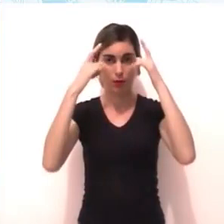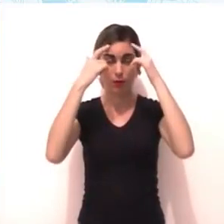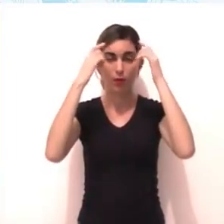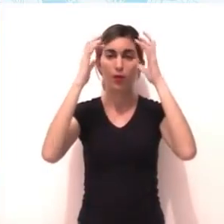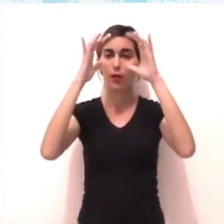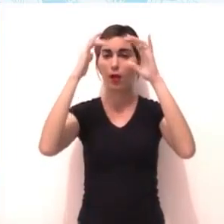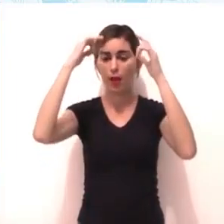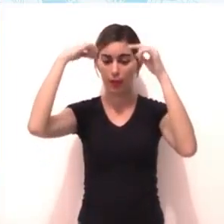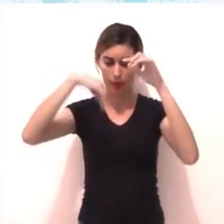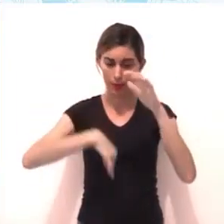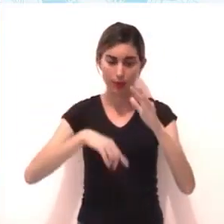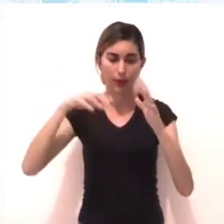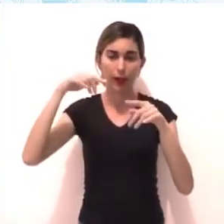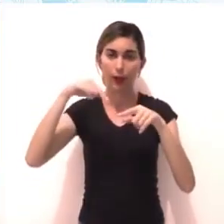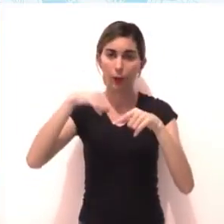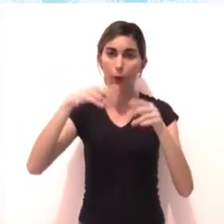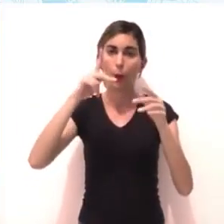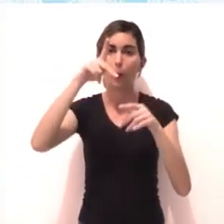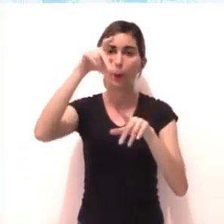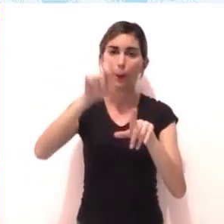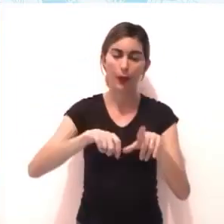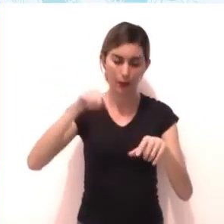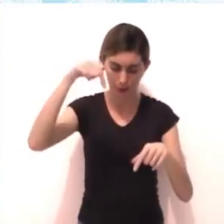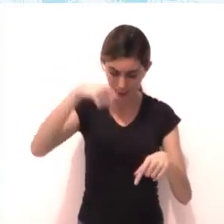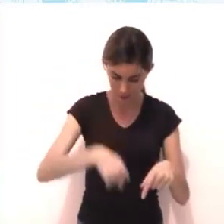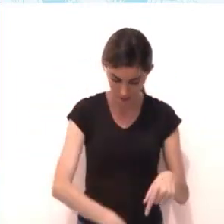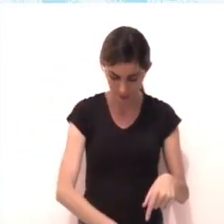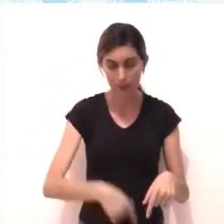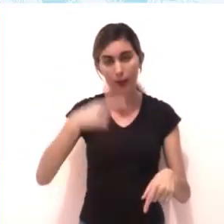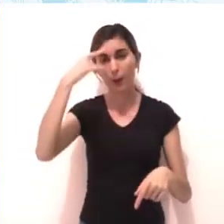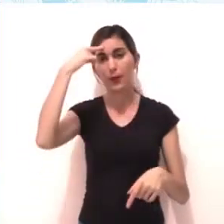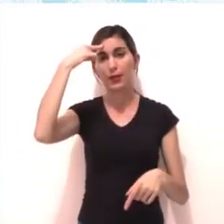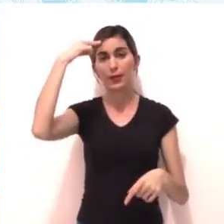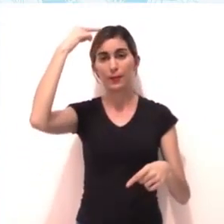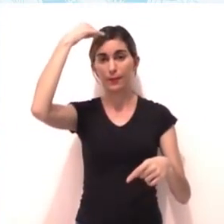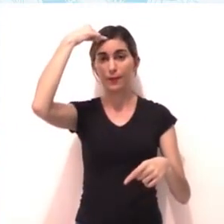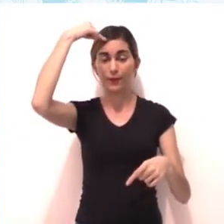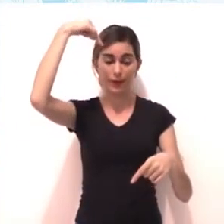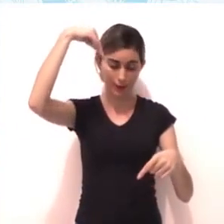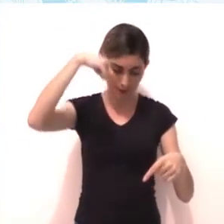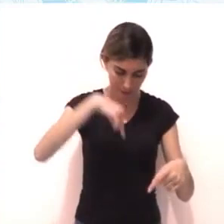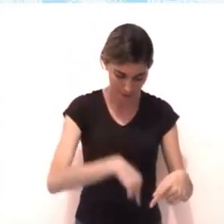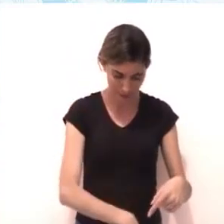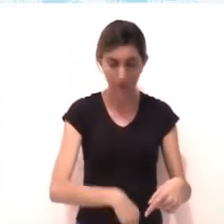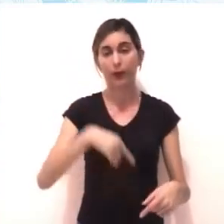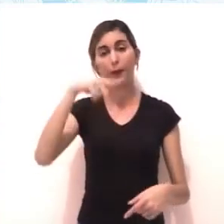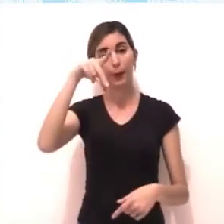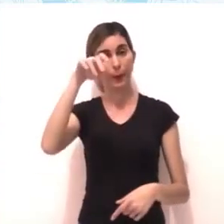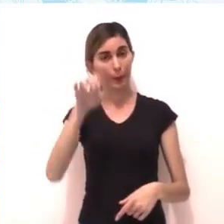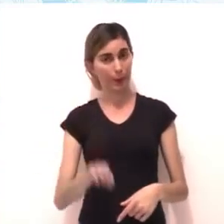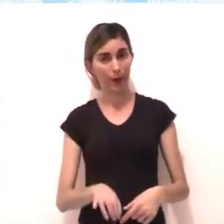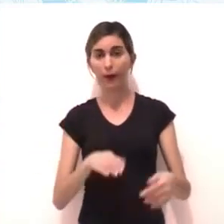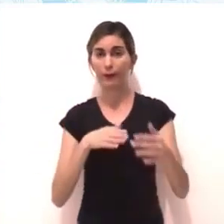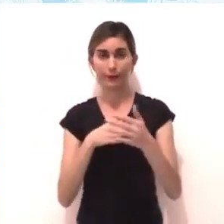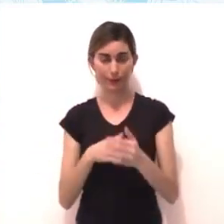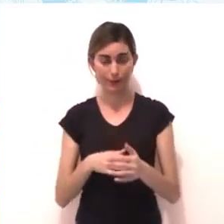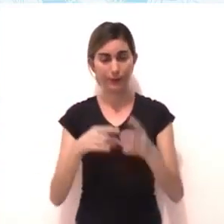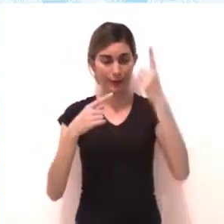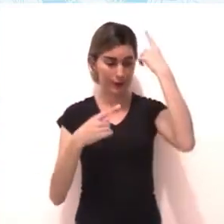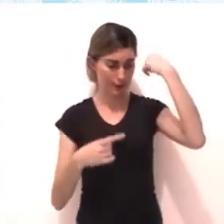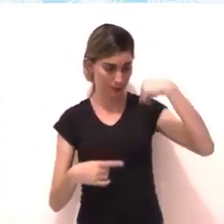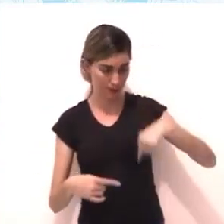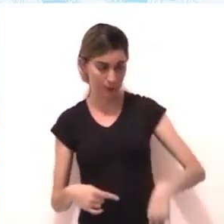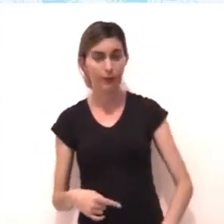cabeça até o dedão do nosso pé. Imagine um capilar sanguíneo chegar lá no dedão do seu pé. Esse capilar sanguíneo,